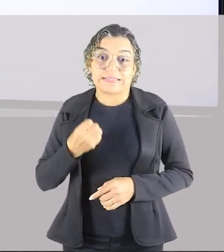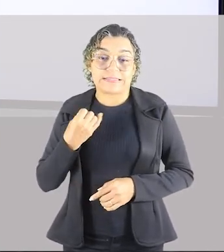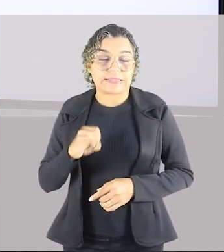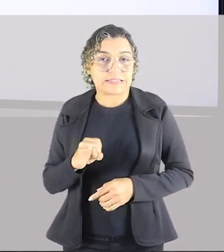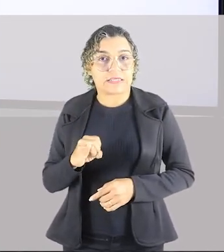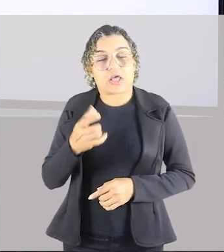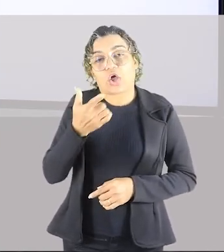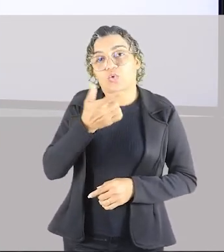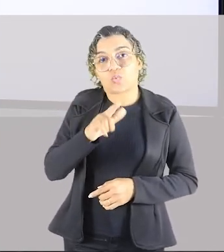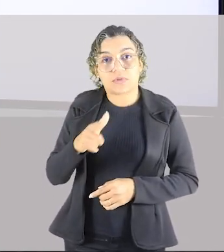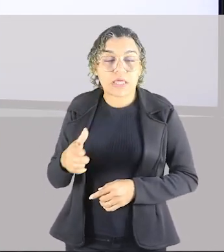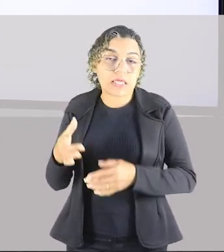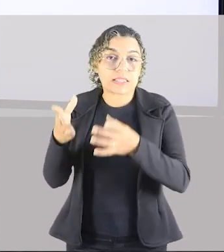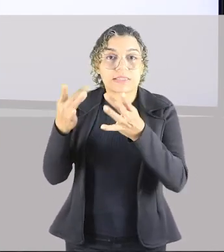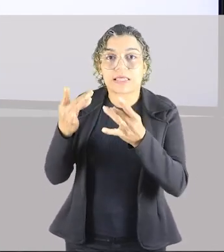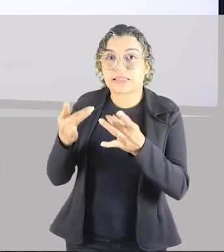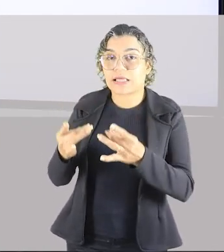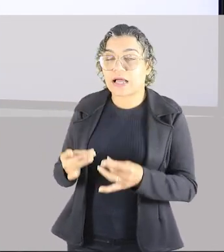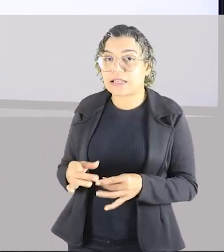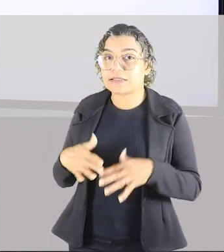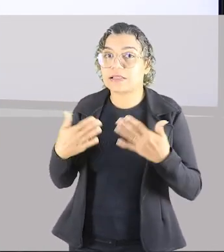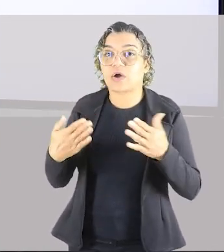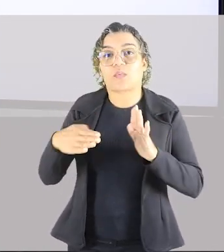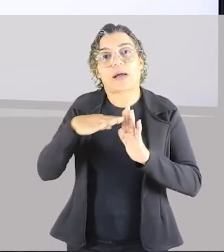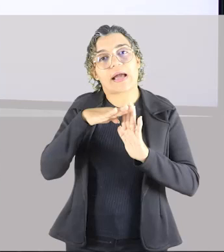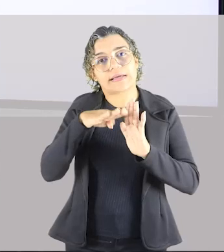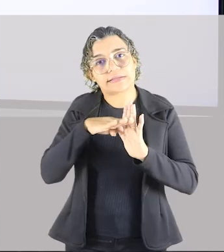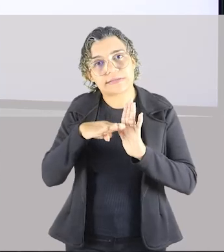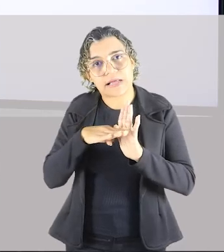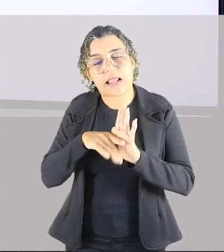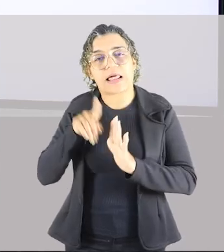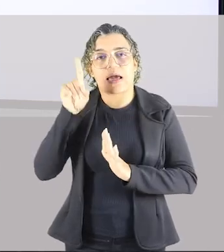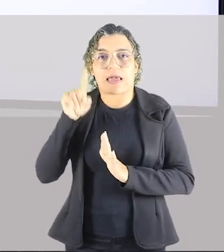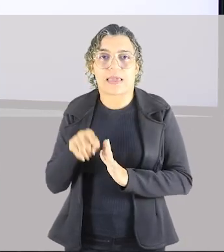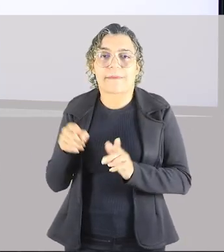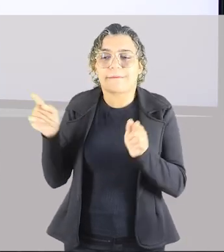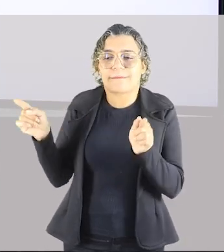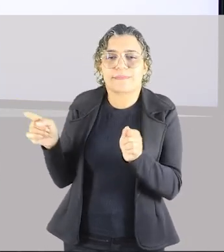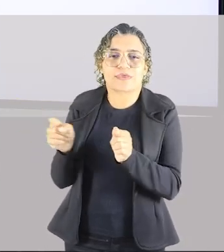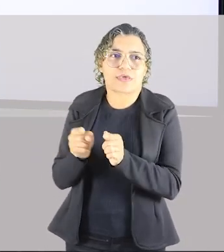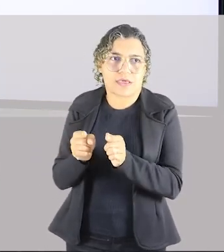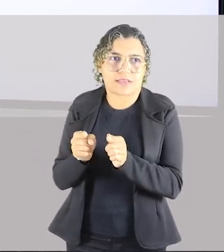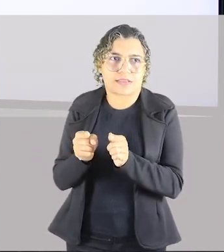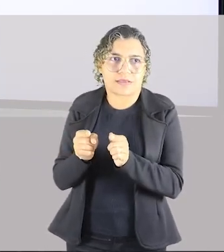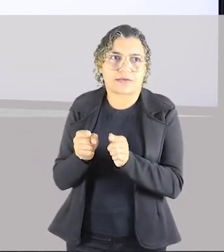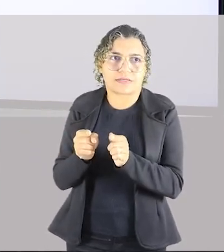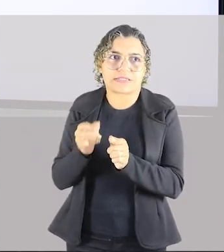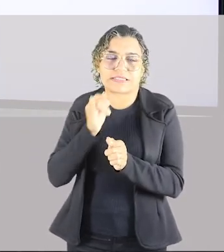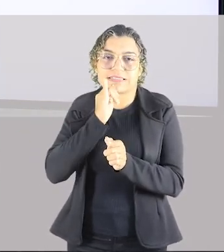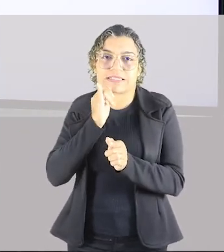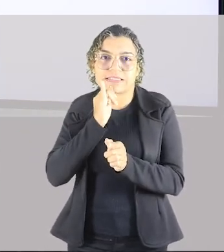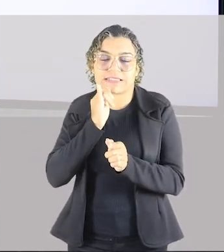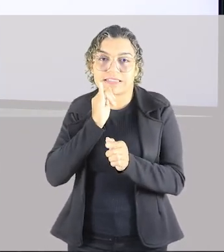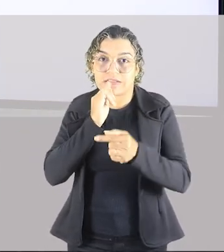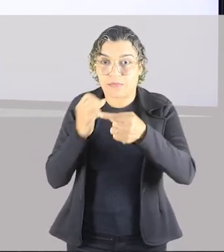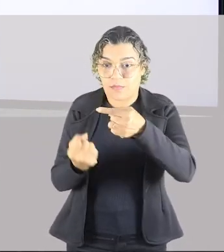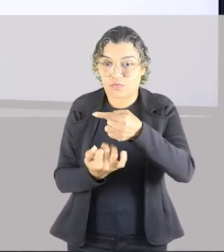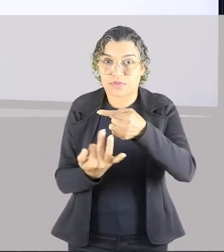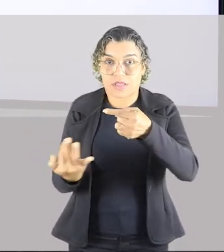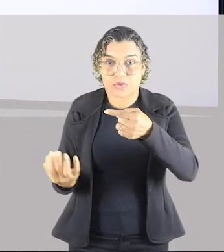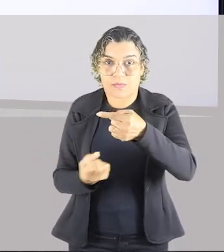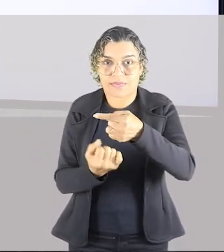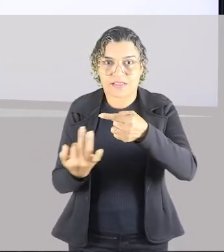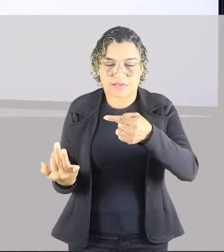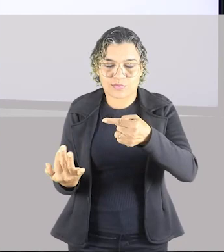tenho muitos detalhes, a escala ela é pequena. Olha aqui, ó. Quanto maior for o